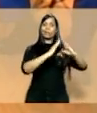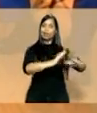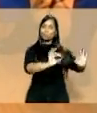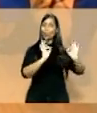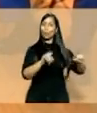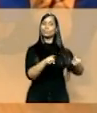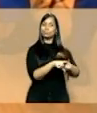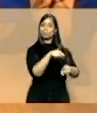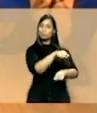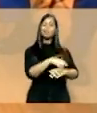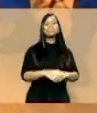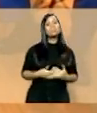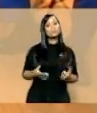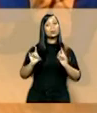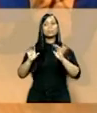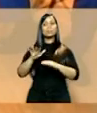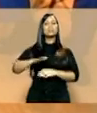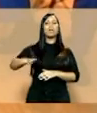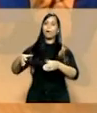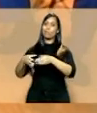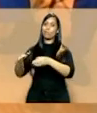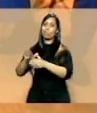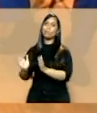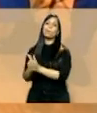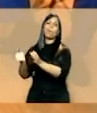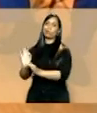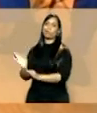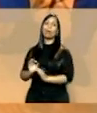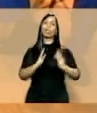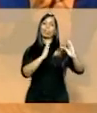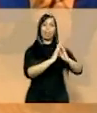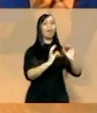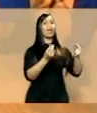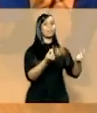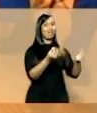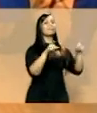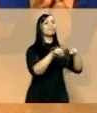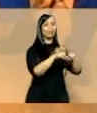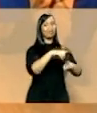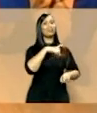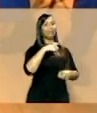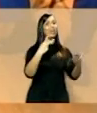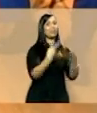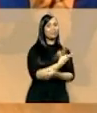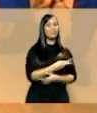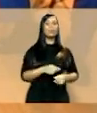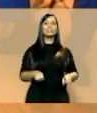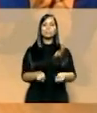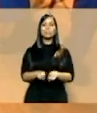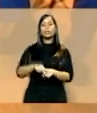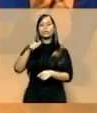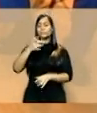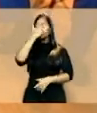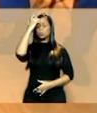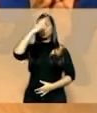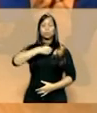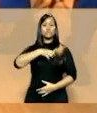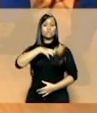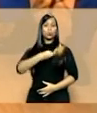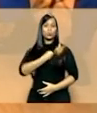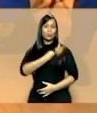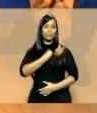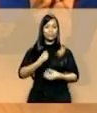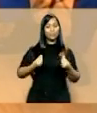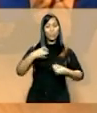padrão. Não é um privilégio só dos pobres ser intolerante. Vai muito do estado, do ânimo que a pessoa está no dia. Do ânimo da pessoa,